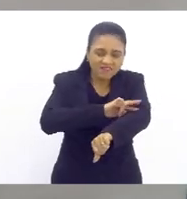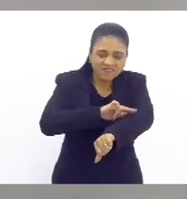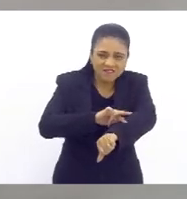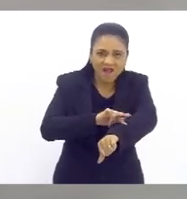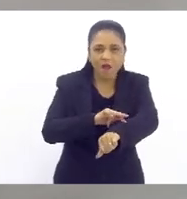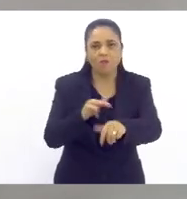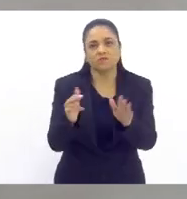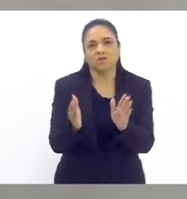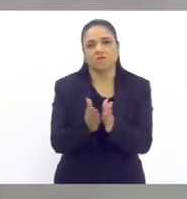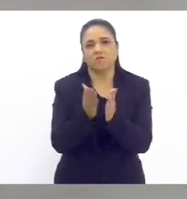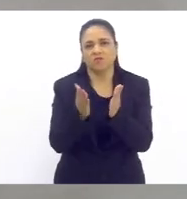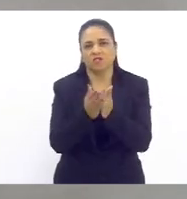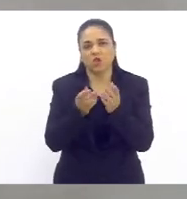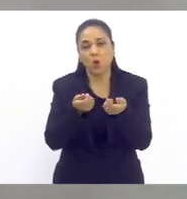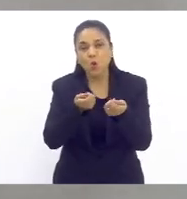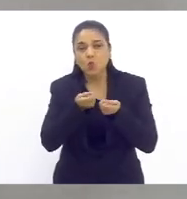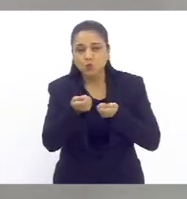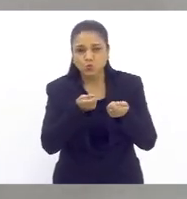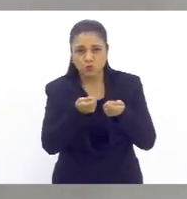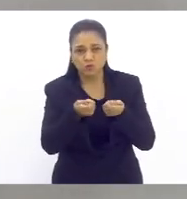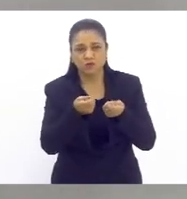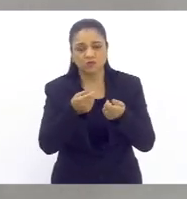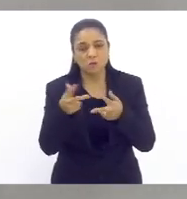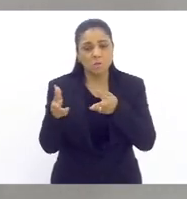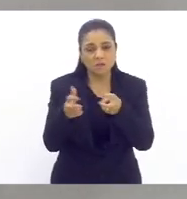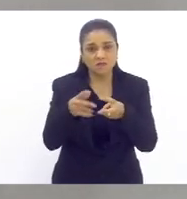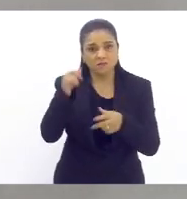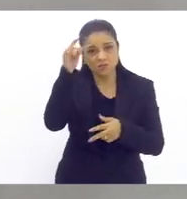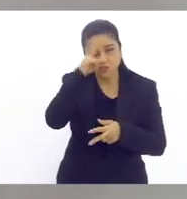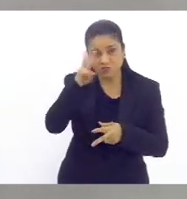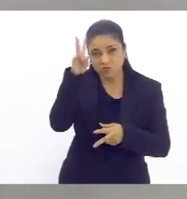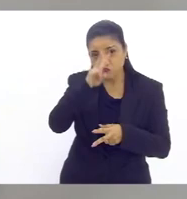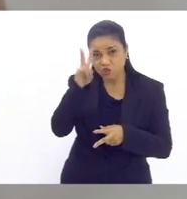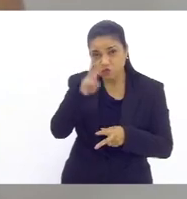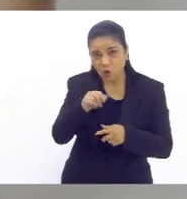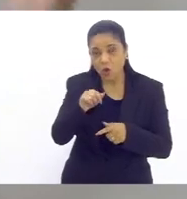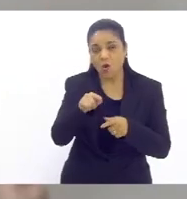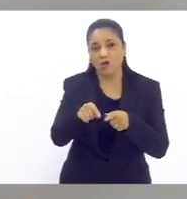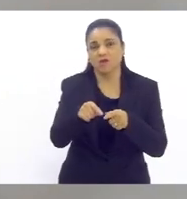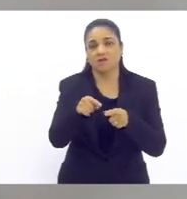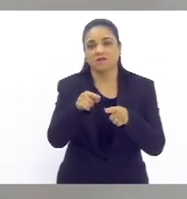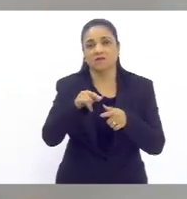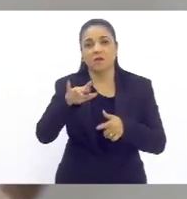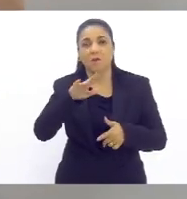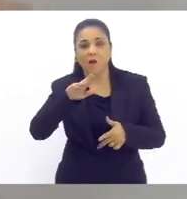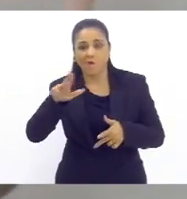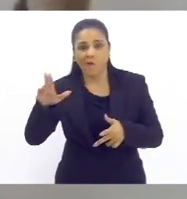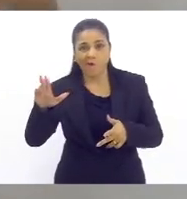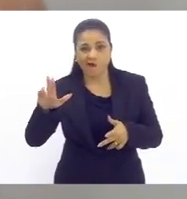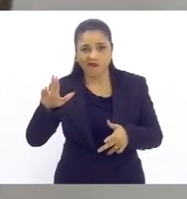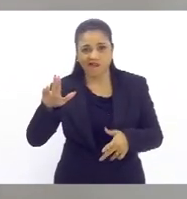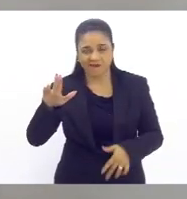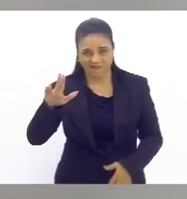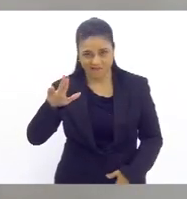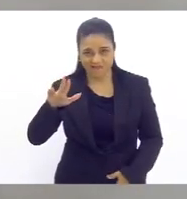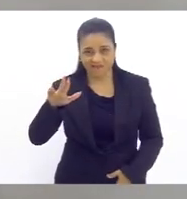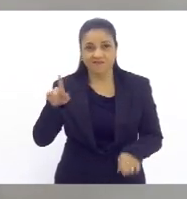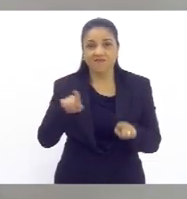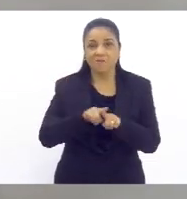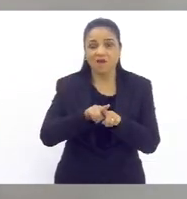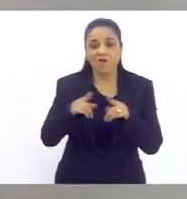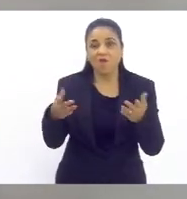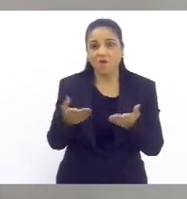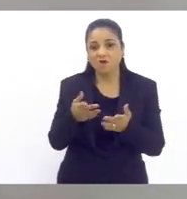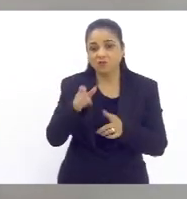e a gente percebe isso na história da proibição da maconha especial na história a prevenção da maconha e também como hoje é